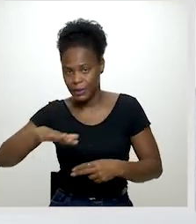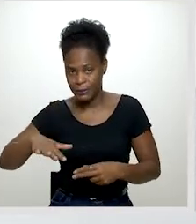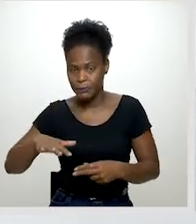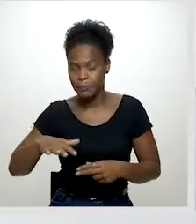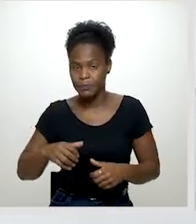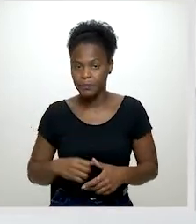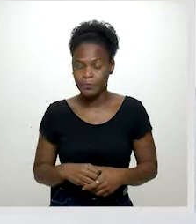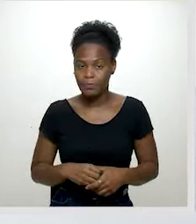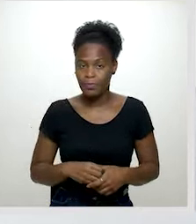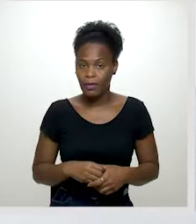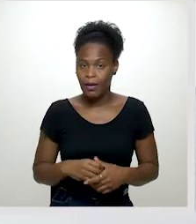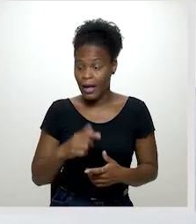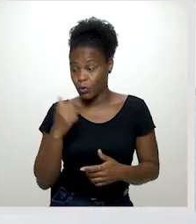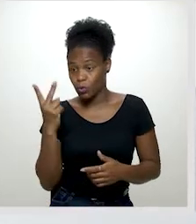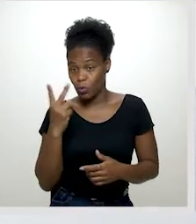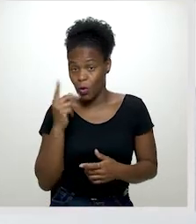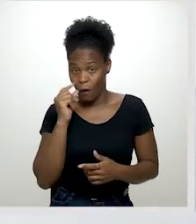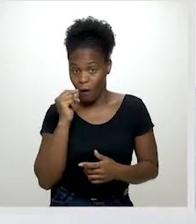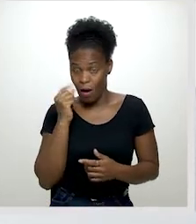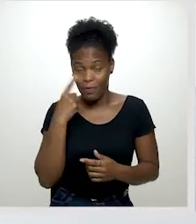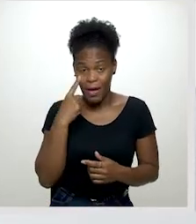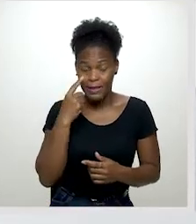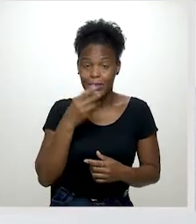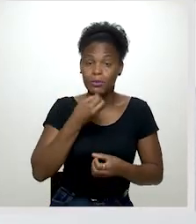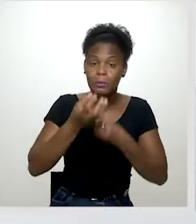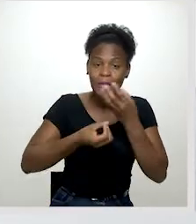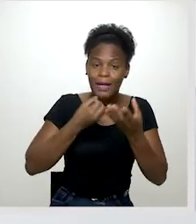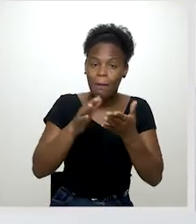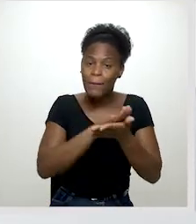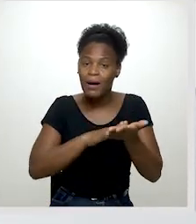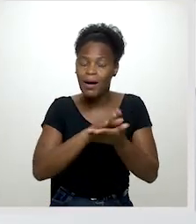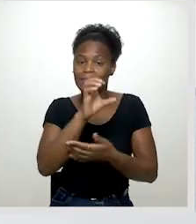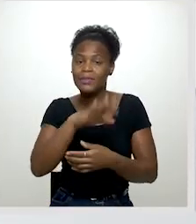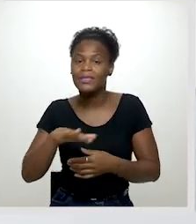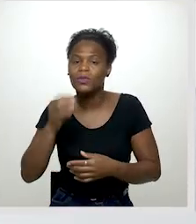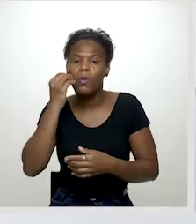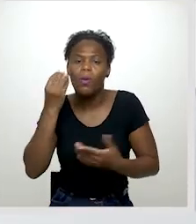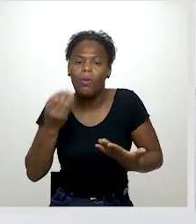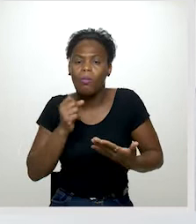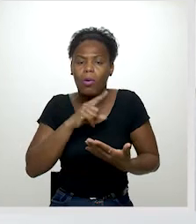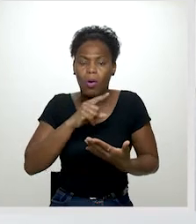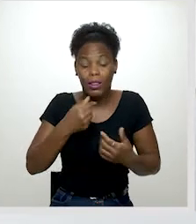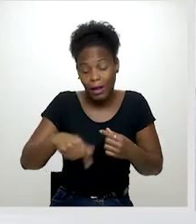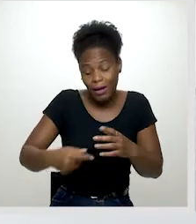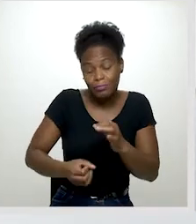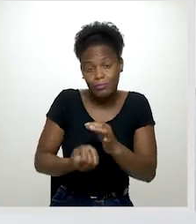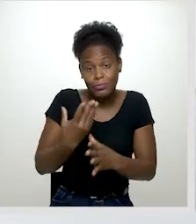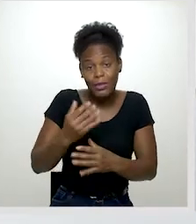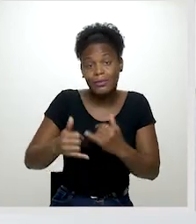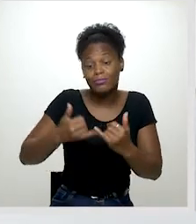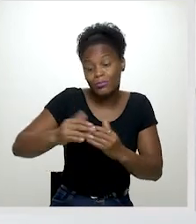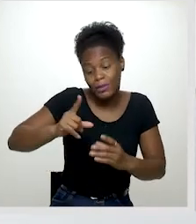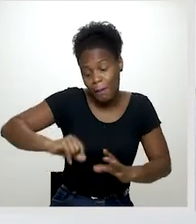Tentaram explicar cientificamente como se poderia ter formado e evoluído